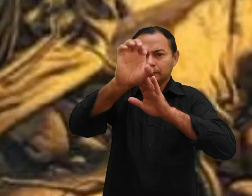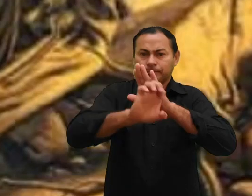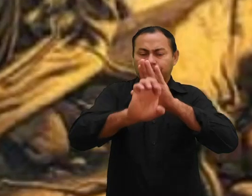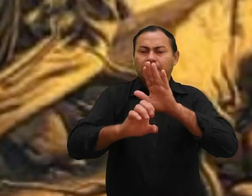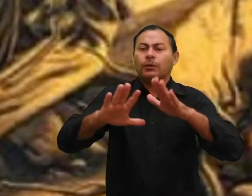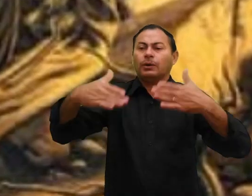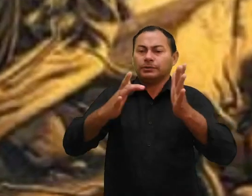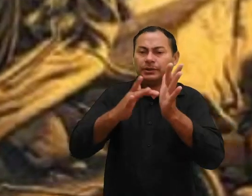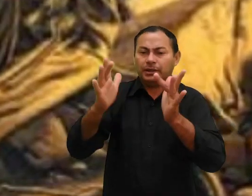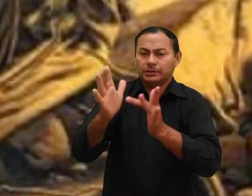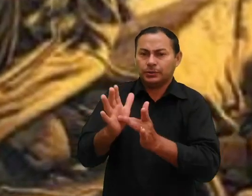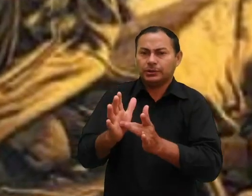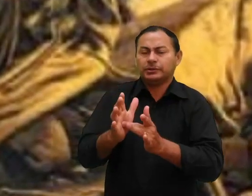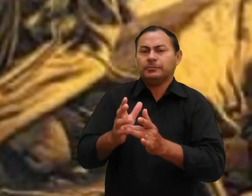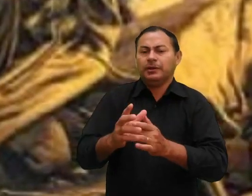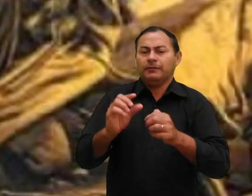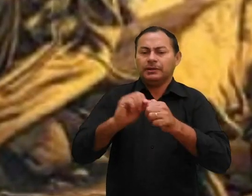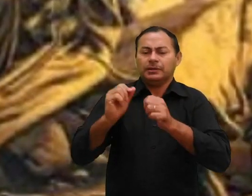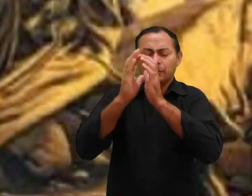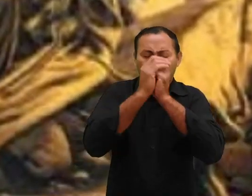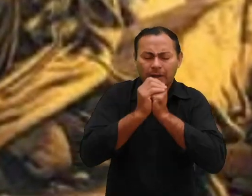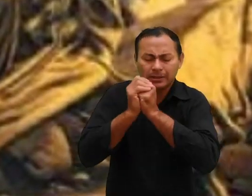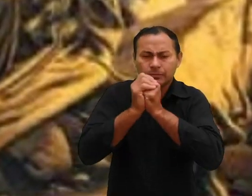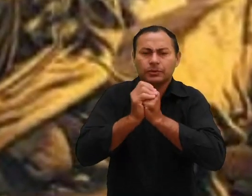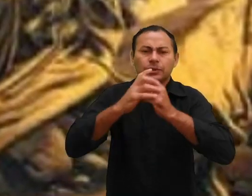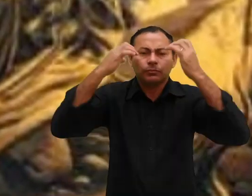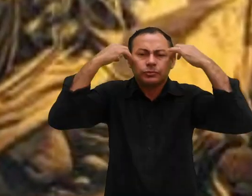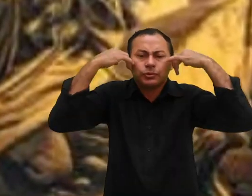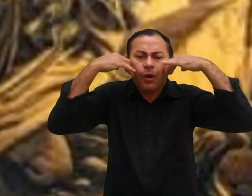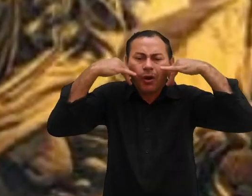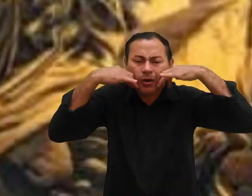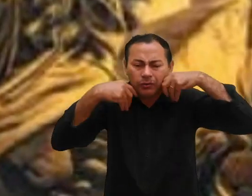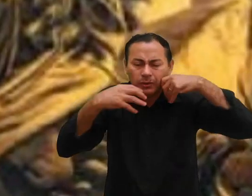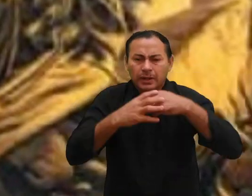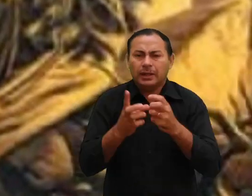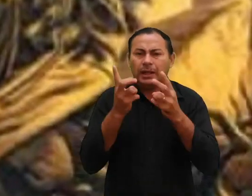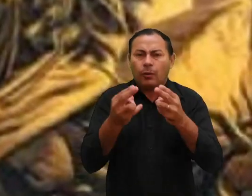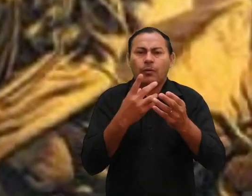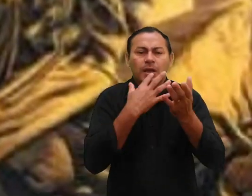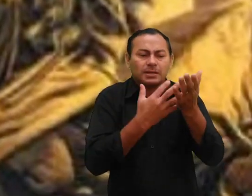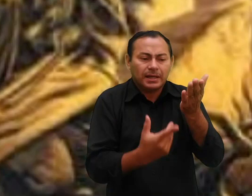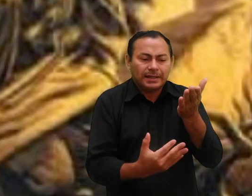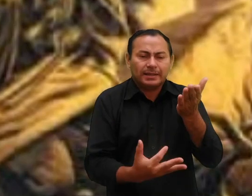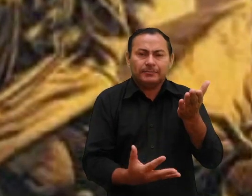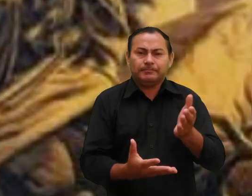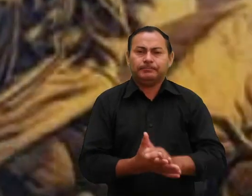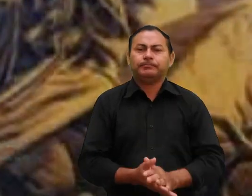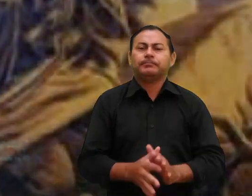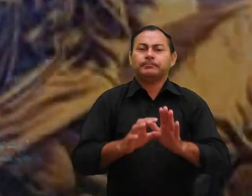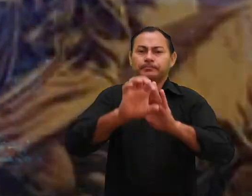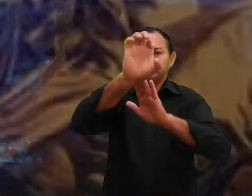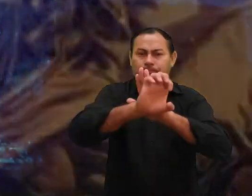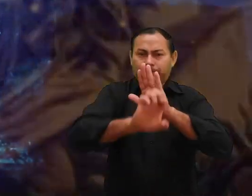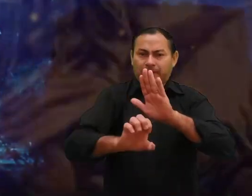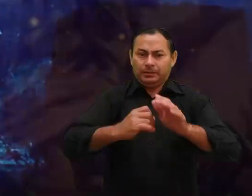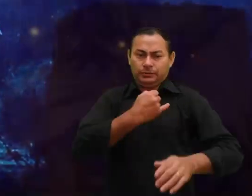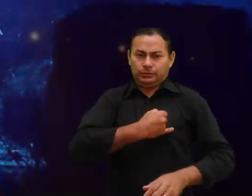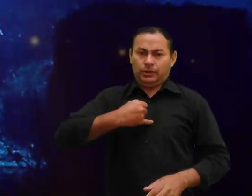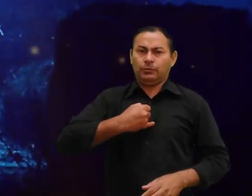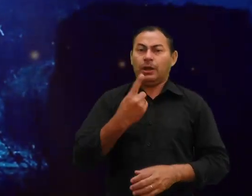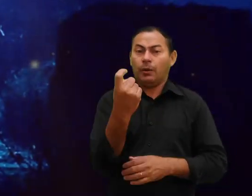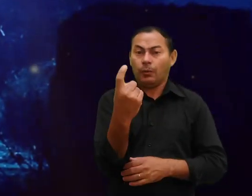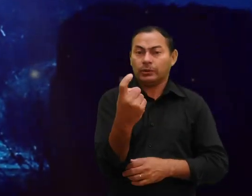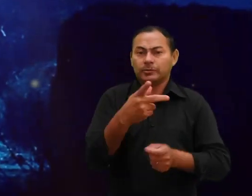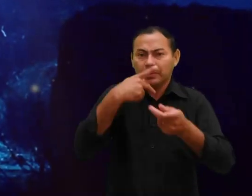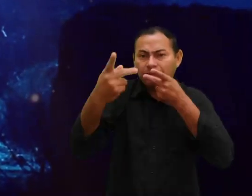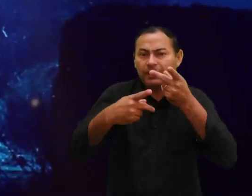fazia esta oração, o seu suor era como gotas de sangue que caíam no chão. O evangelho de João,